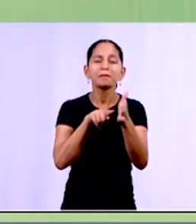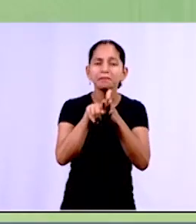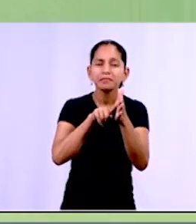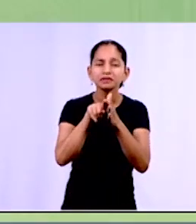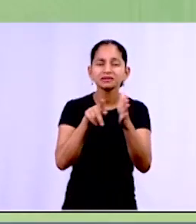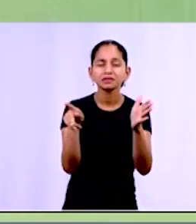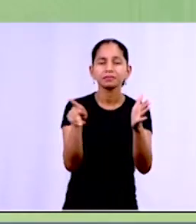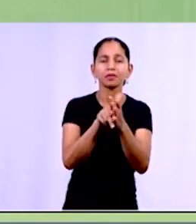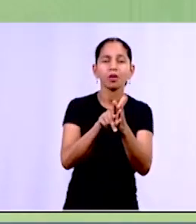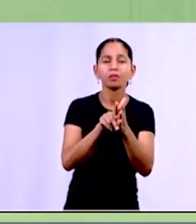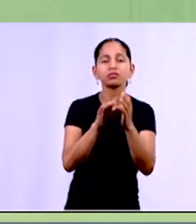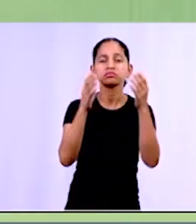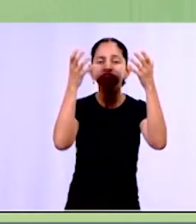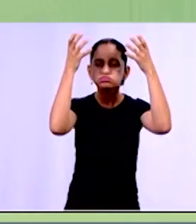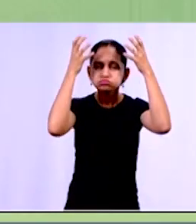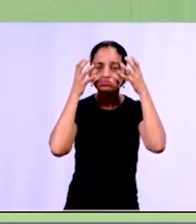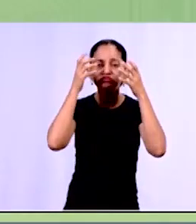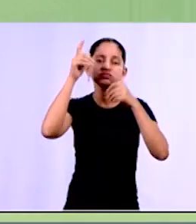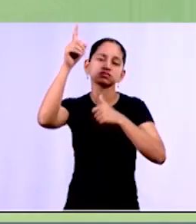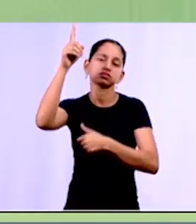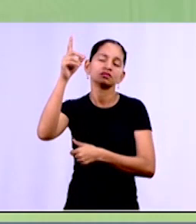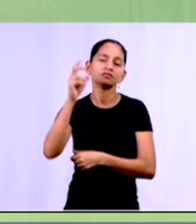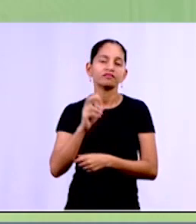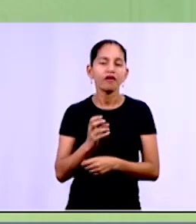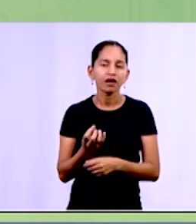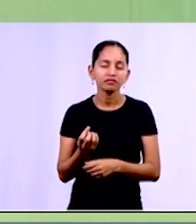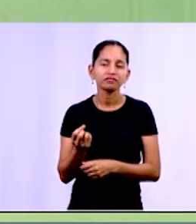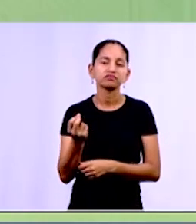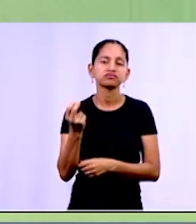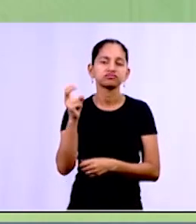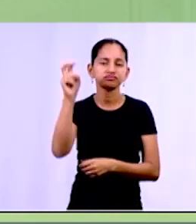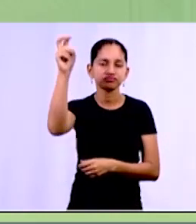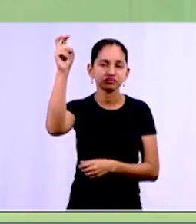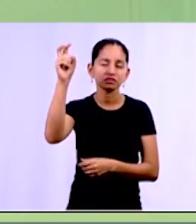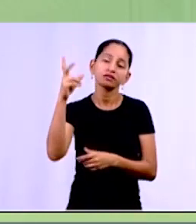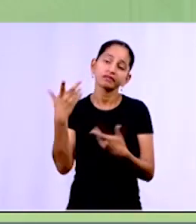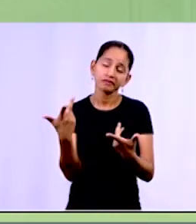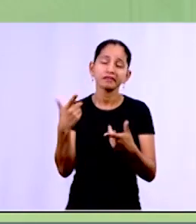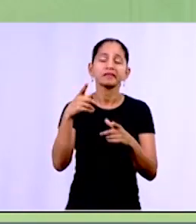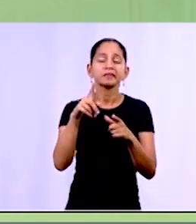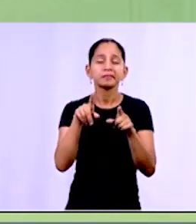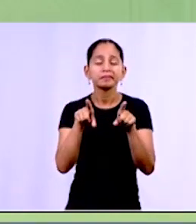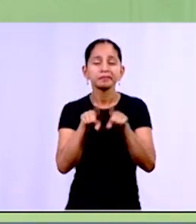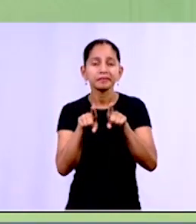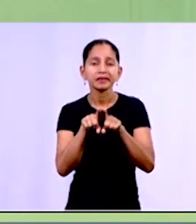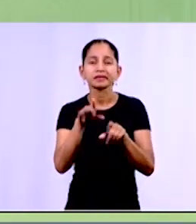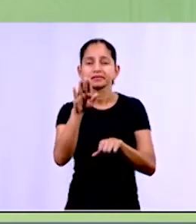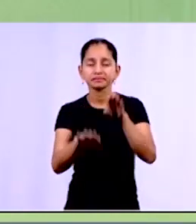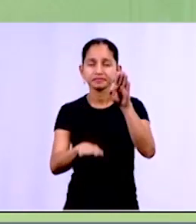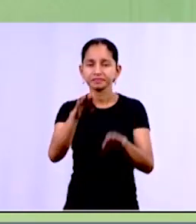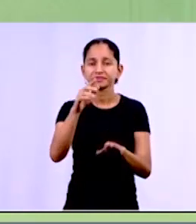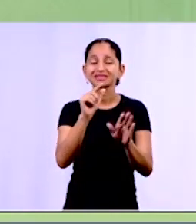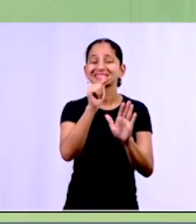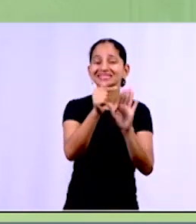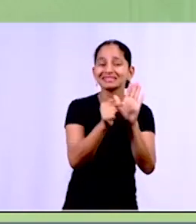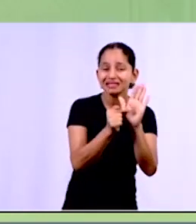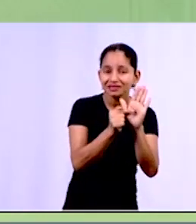Espaciais. Ele está em 109º lugar, né? 70º num